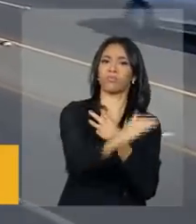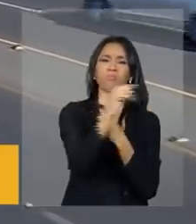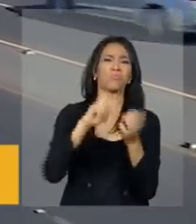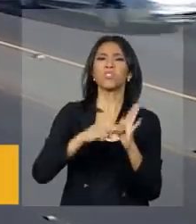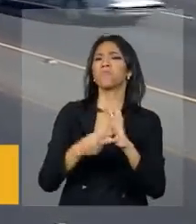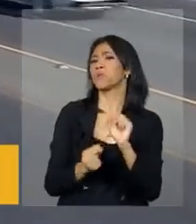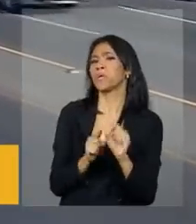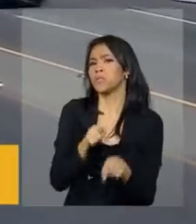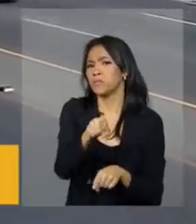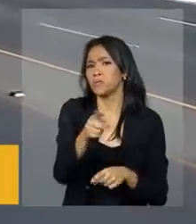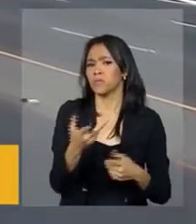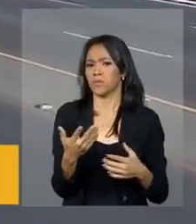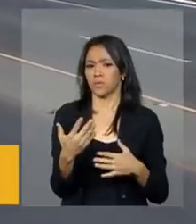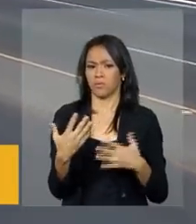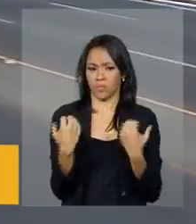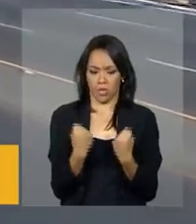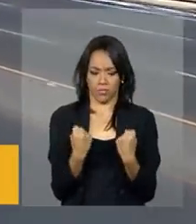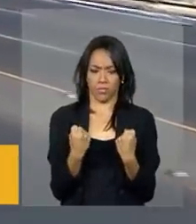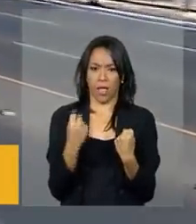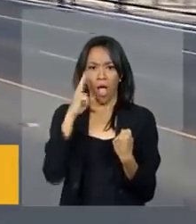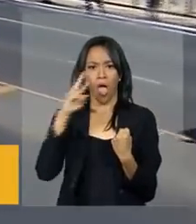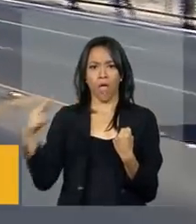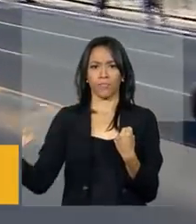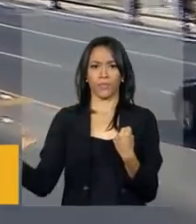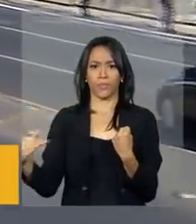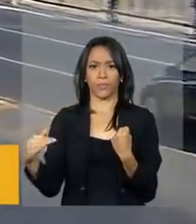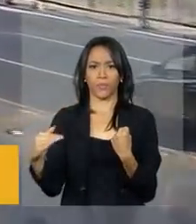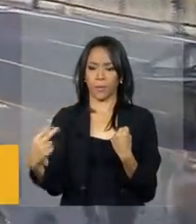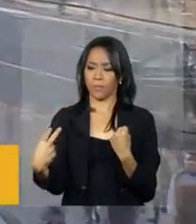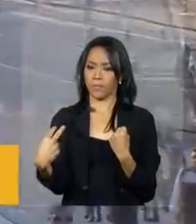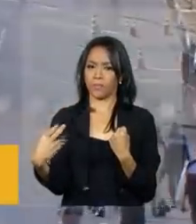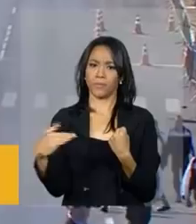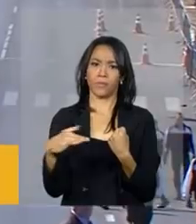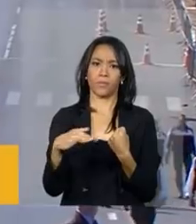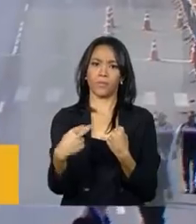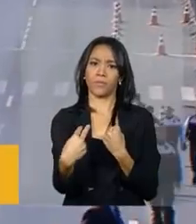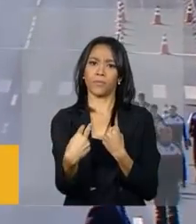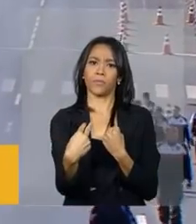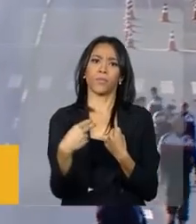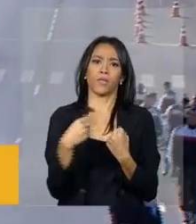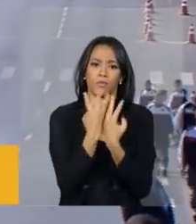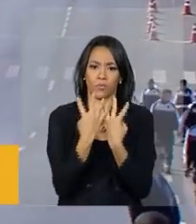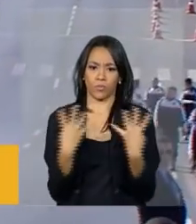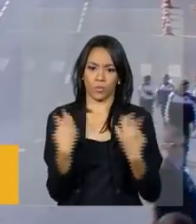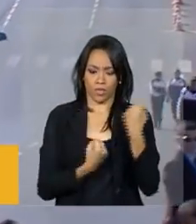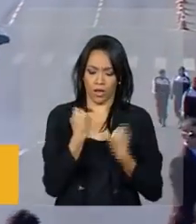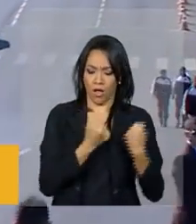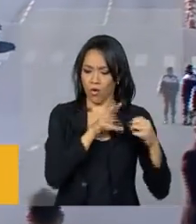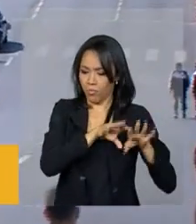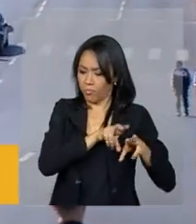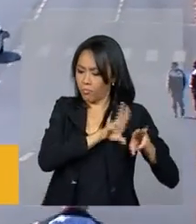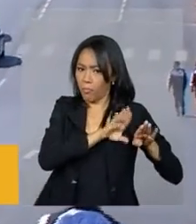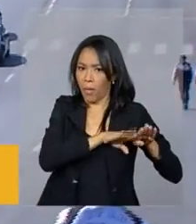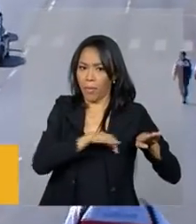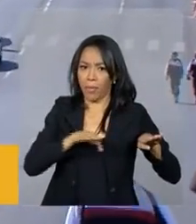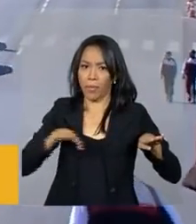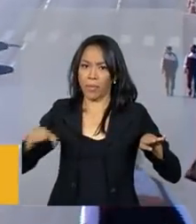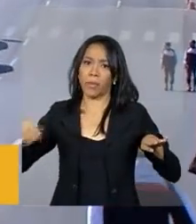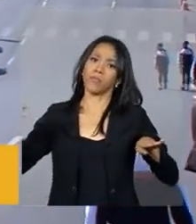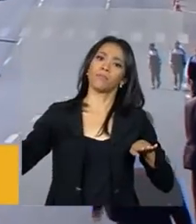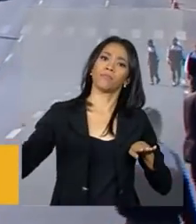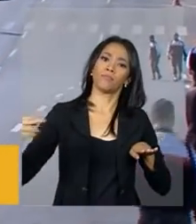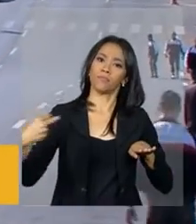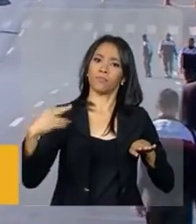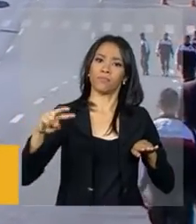significado? Sim, a revista da tropa, que é um cerimonial militar, vindo da